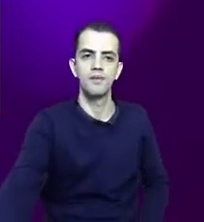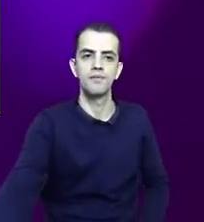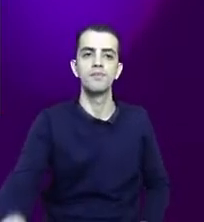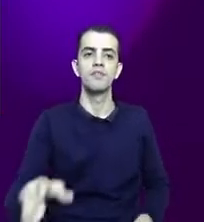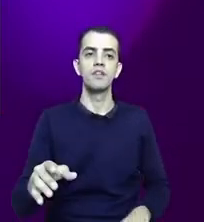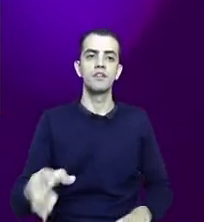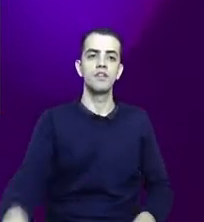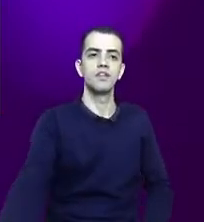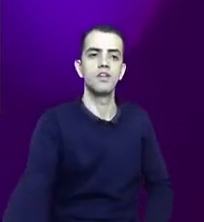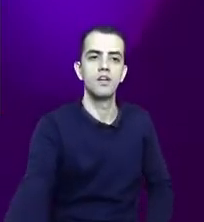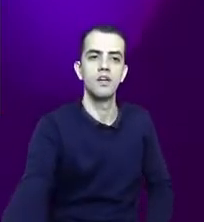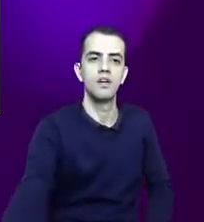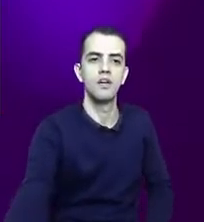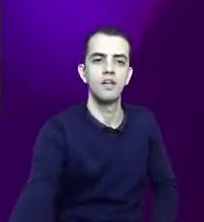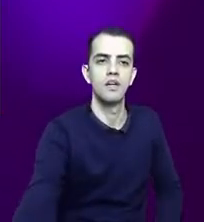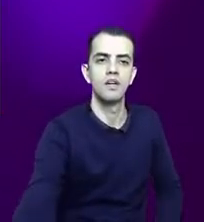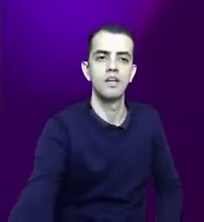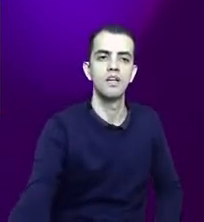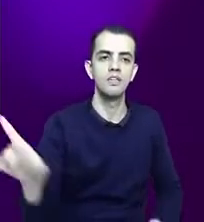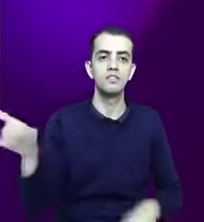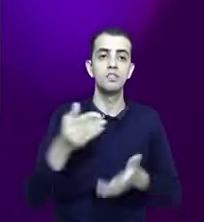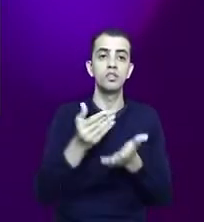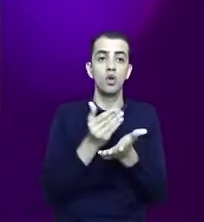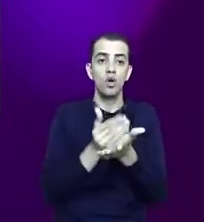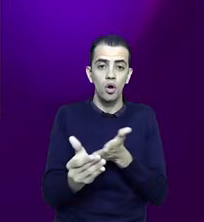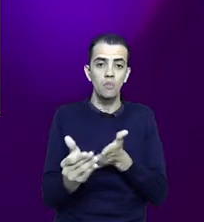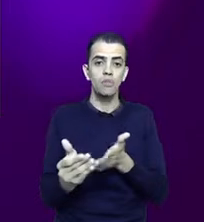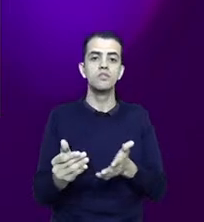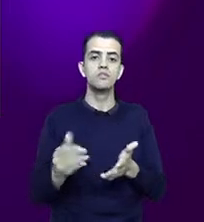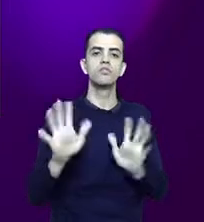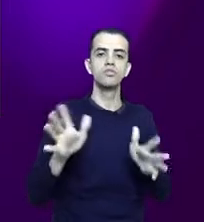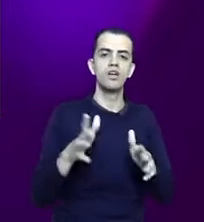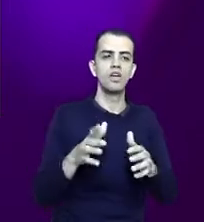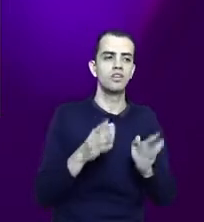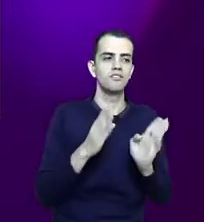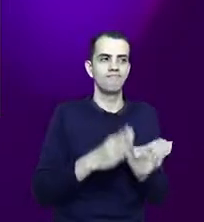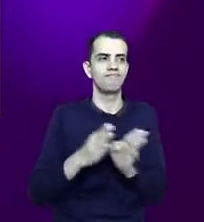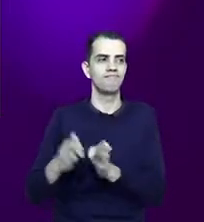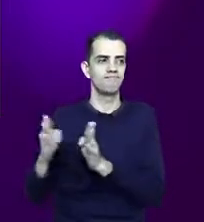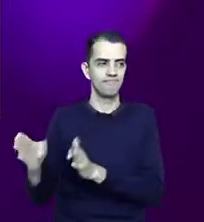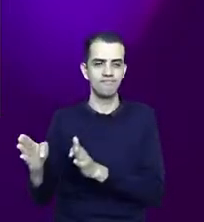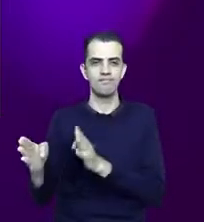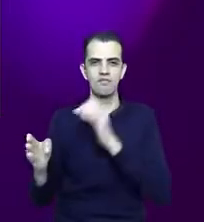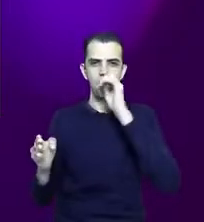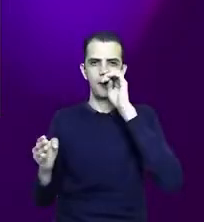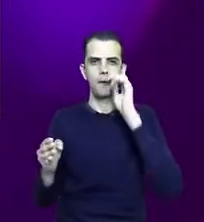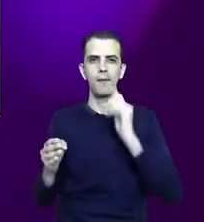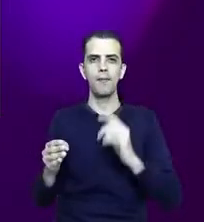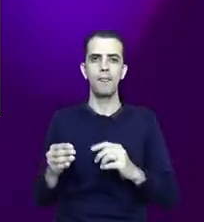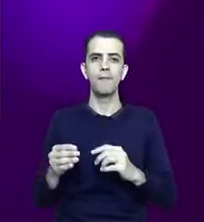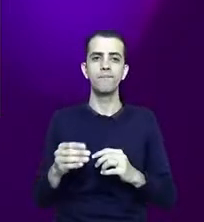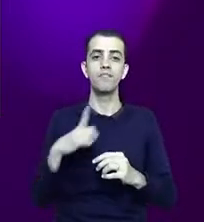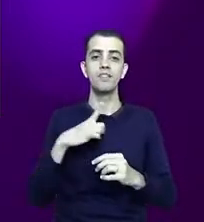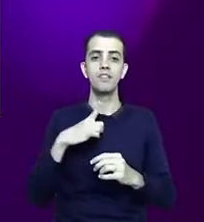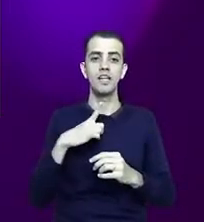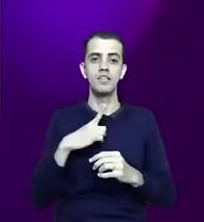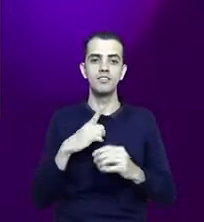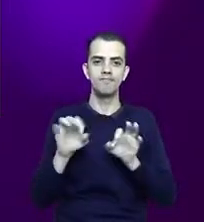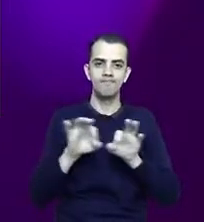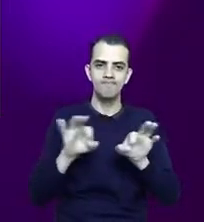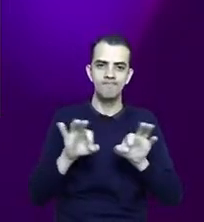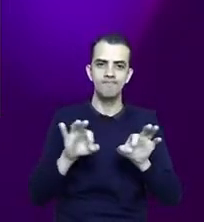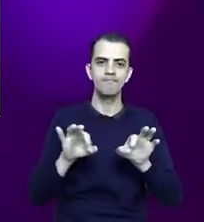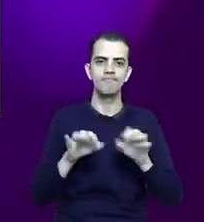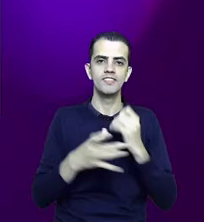feito, então, seguindo o que já está descrito na literatura, guias de corte com margem de segurança, guias